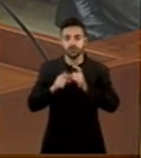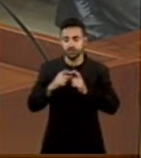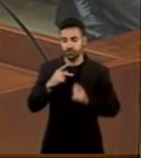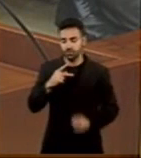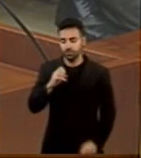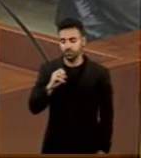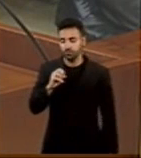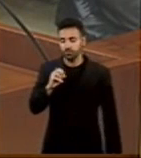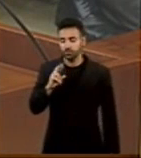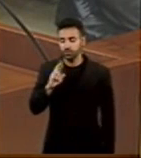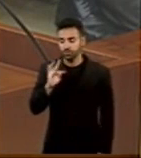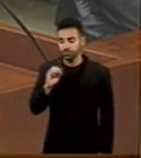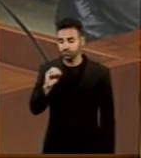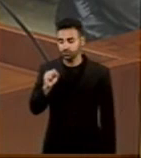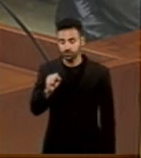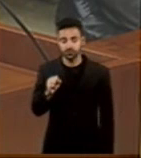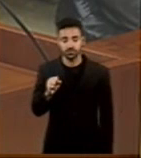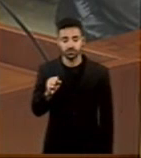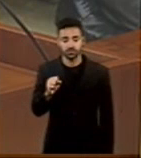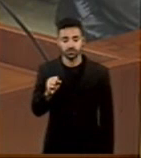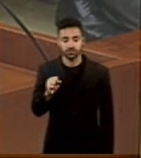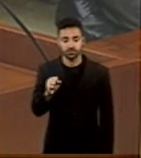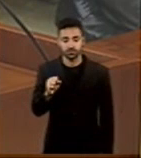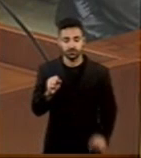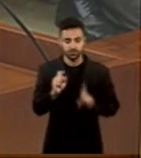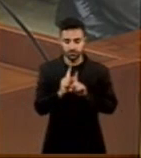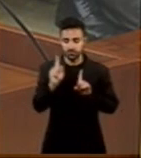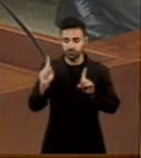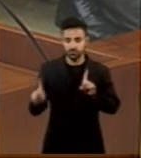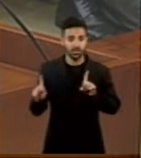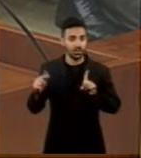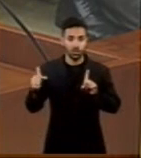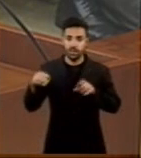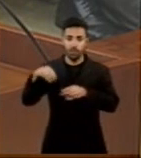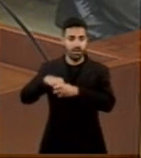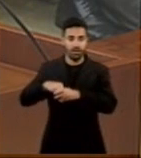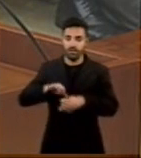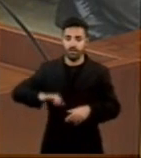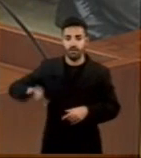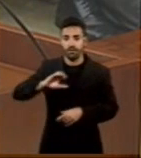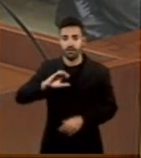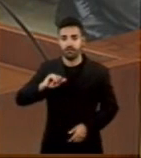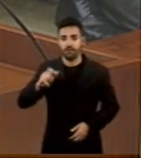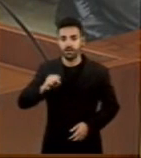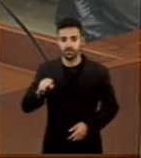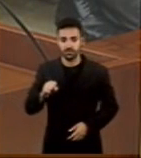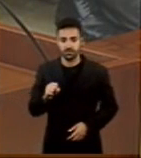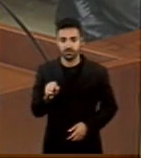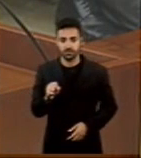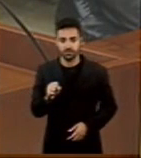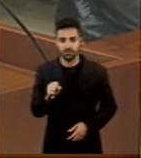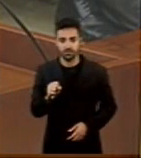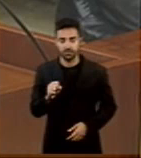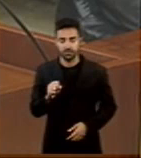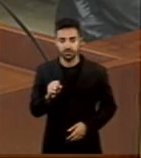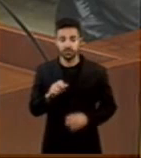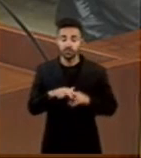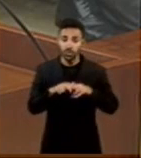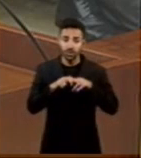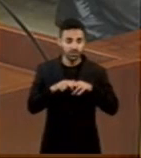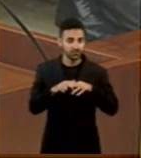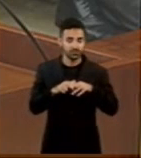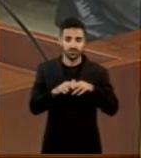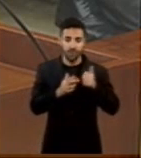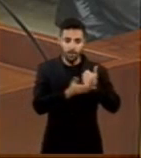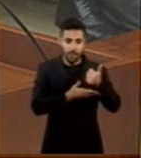portos. São esses aqui, que não trabalham mais no cais. Então, se há um discrimen fático na base objetiva e na